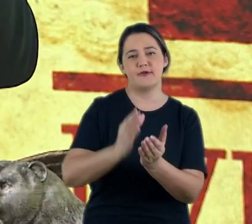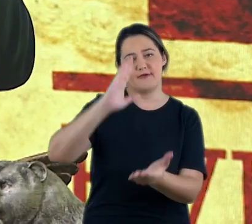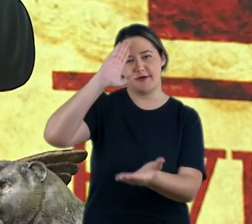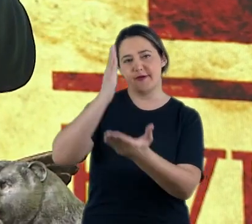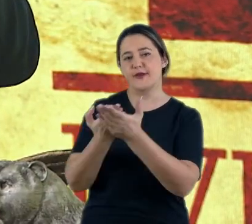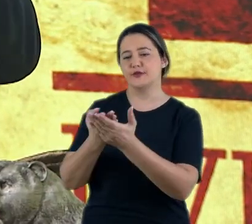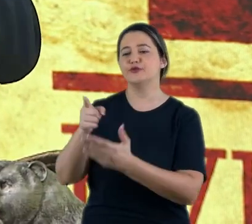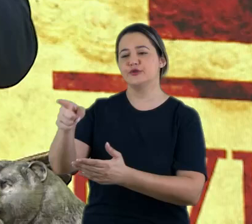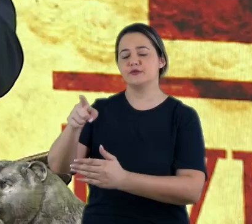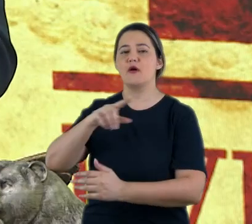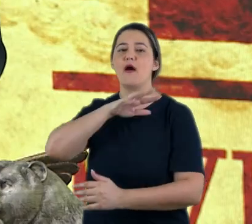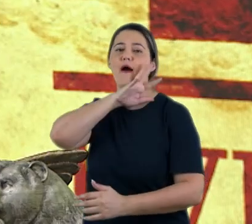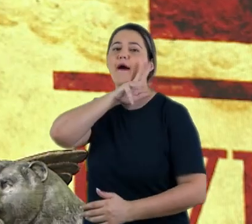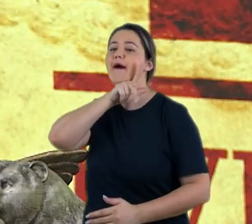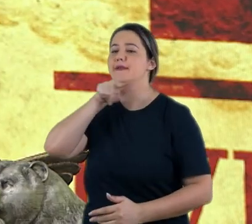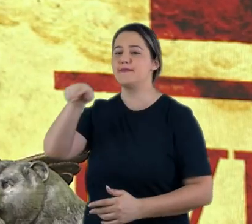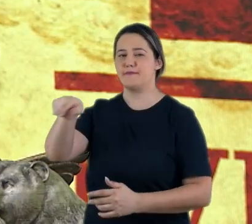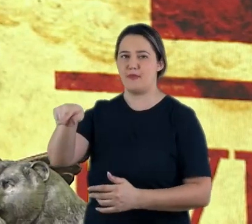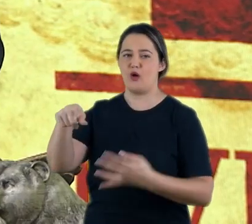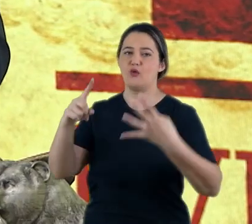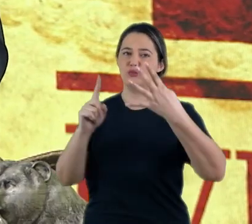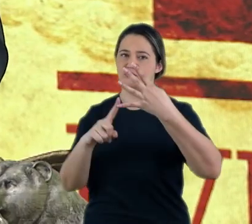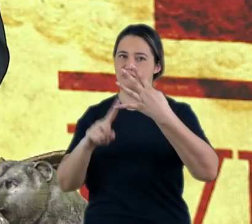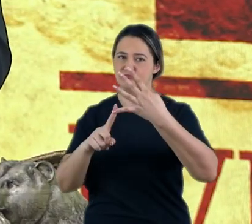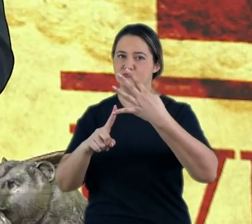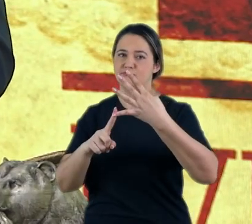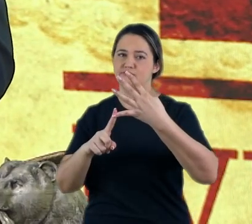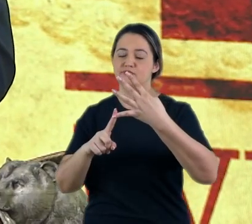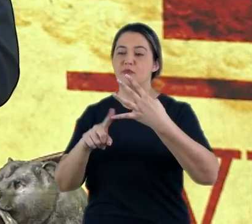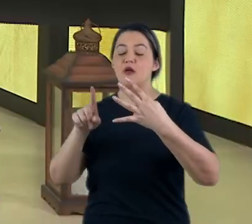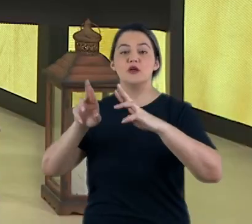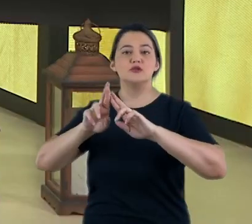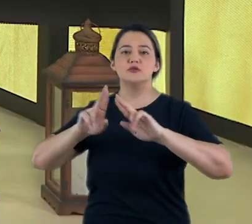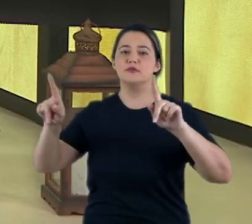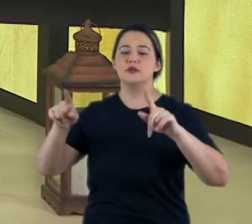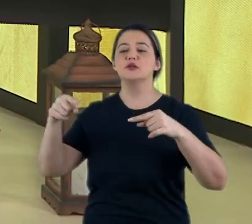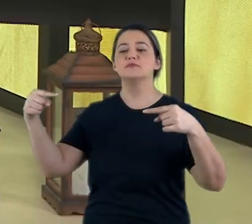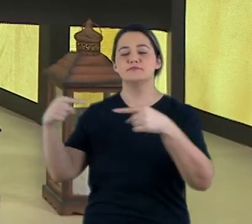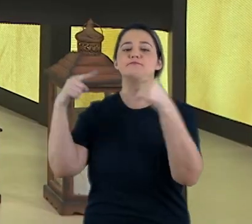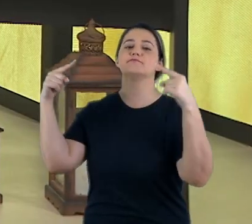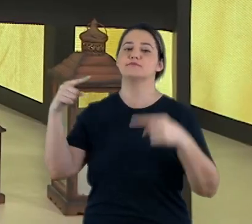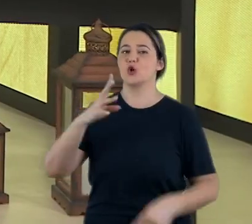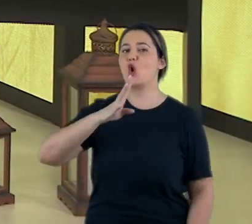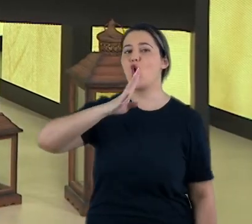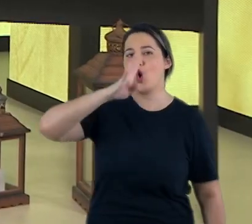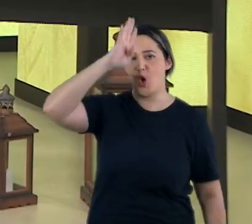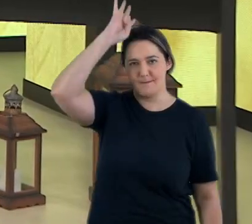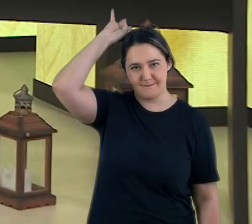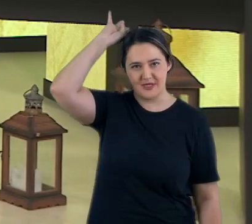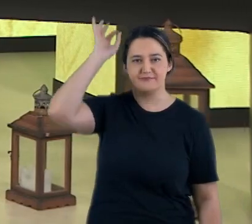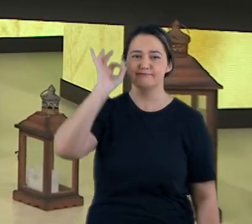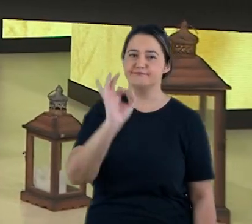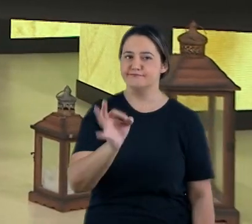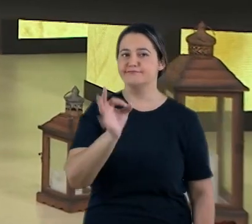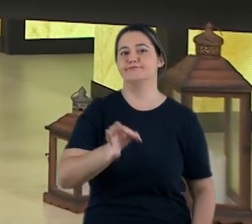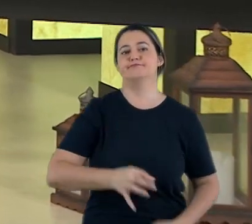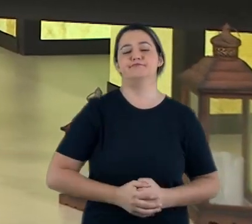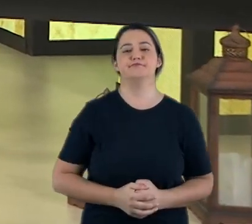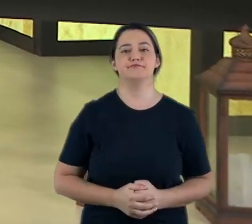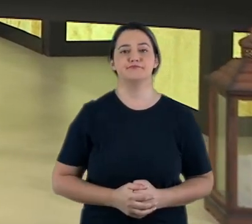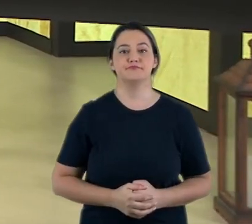esta criatura como sendo o Império Romano. Só à guisa de ilustração, eu vou dar um exemplo para você.